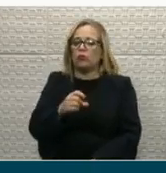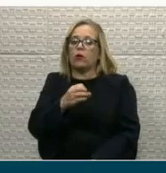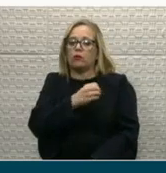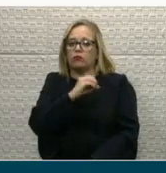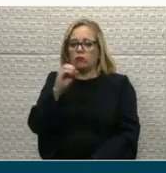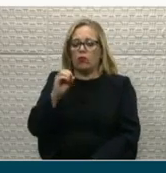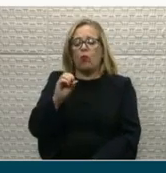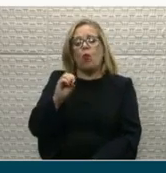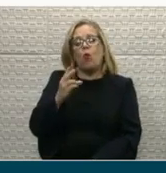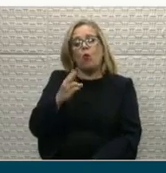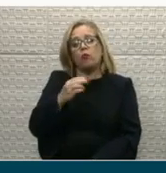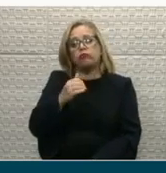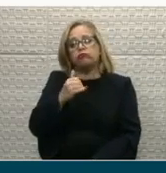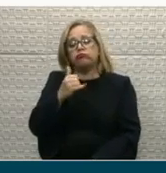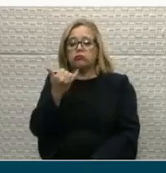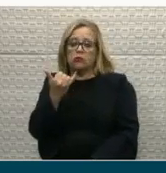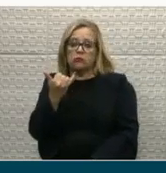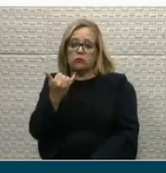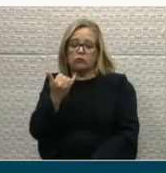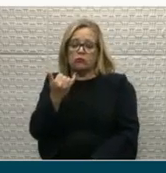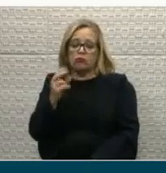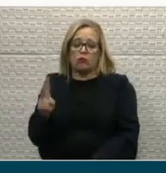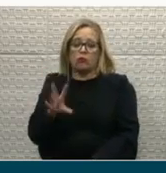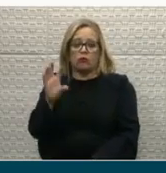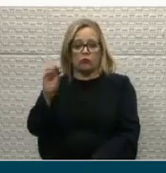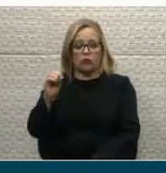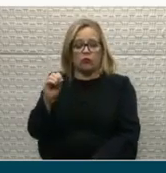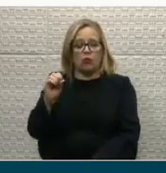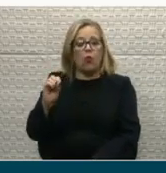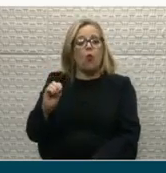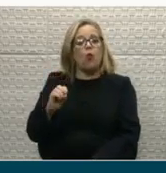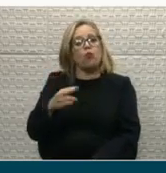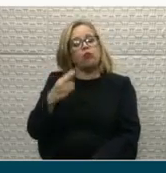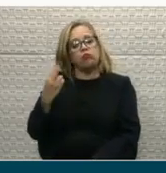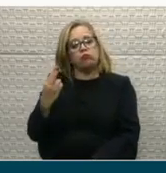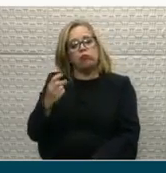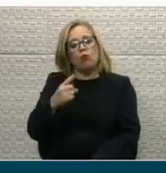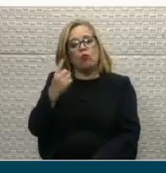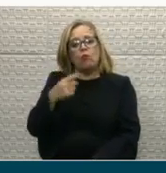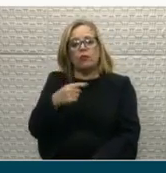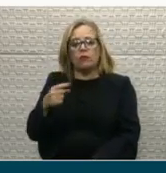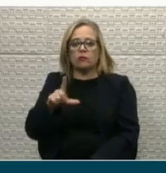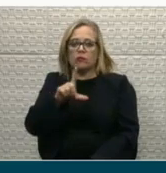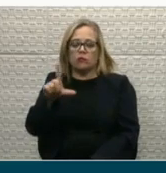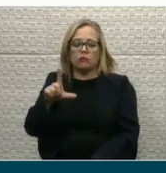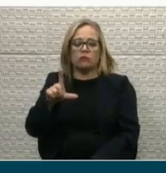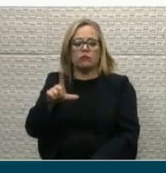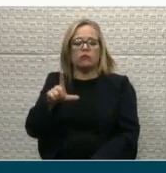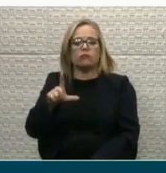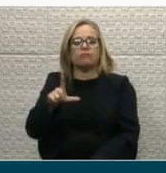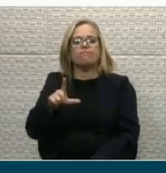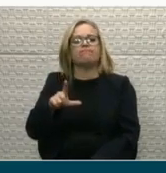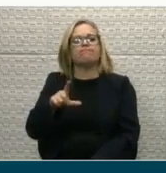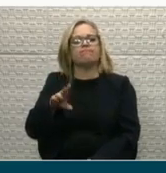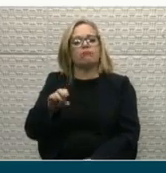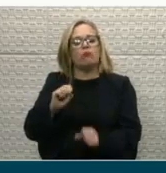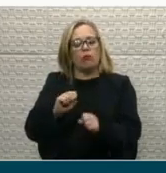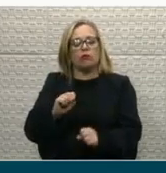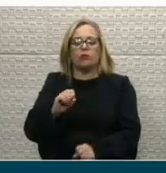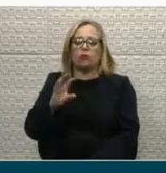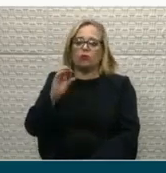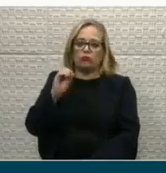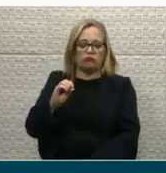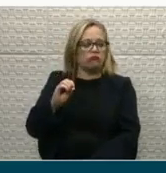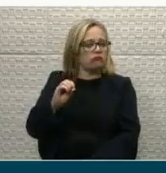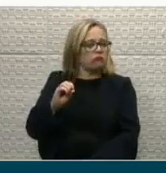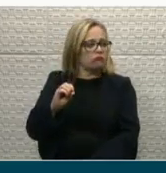y assume o valor zero, ou 1 menos lambda assume o valor zero.